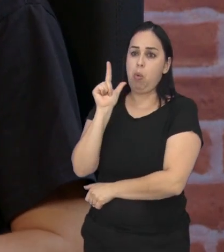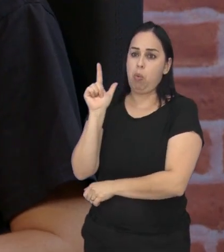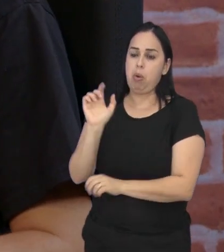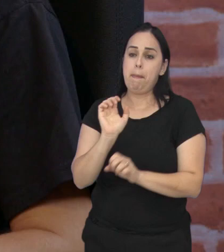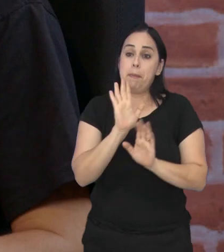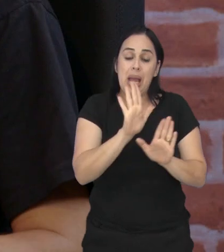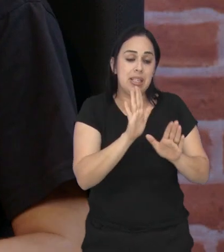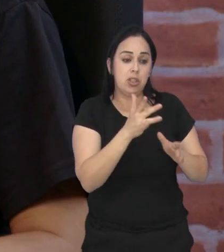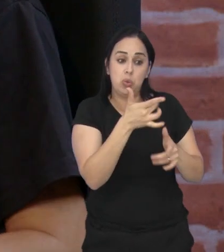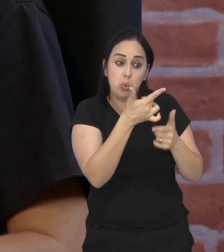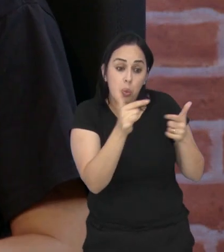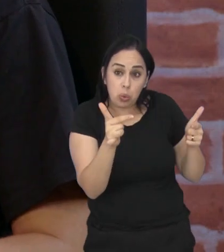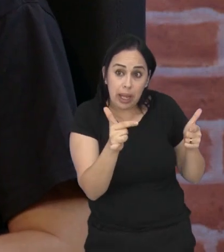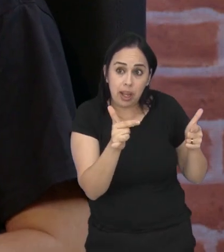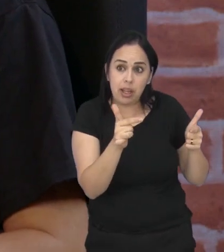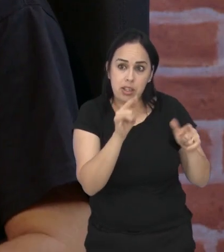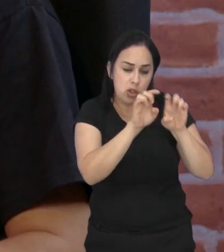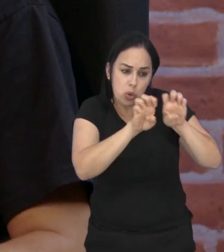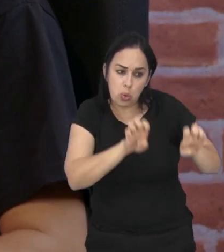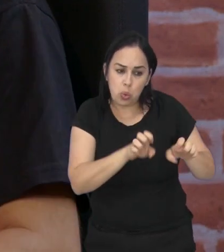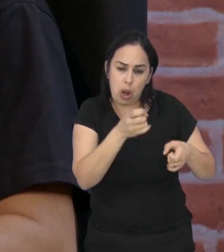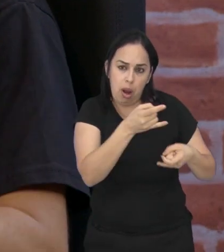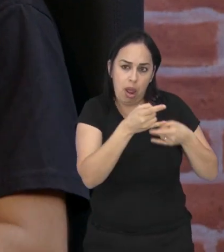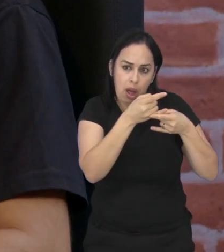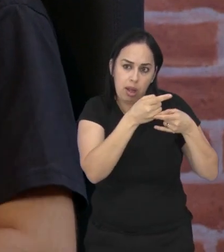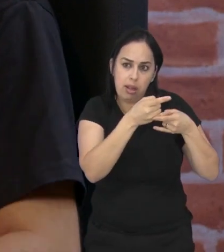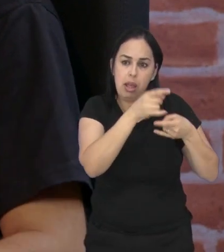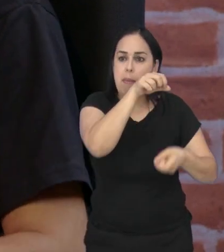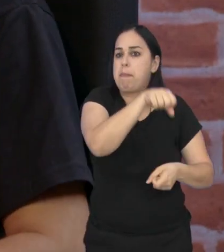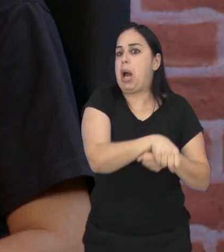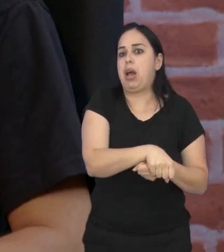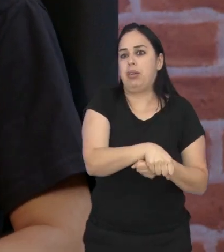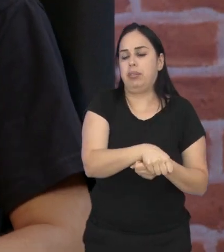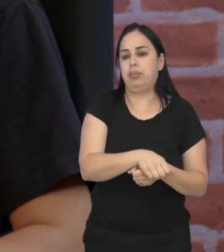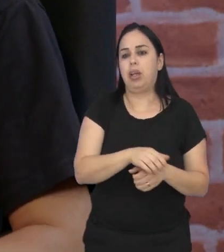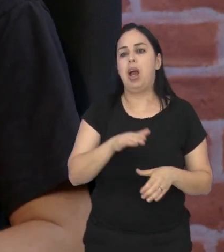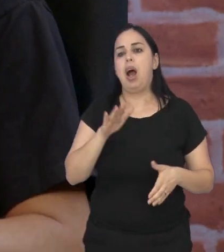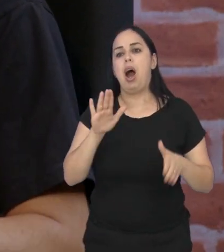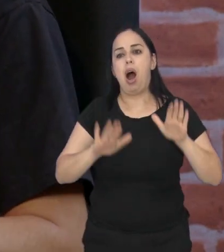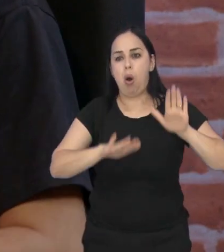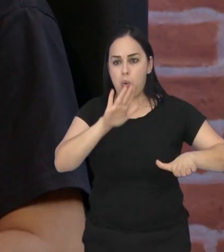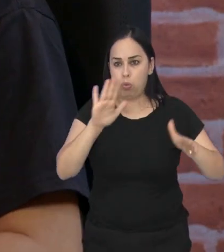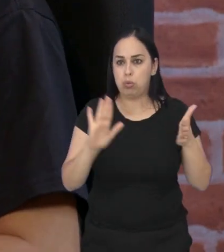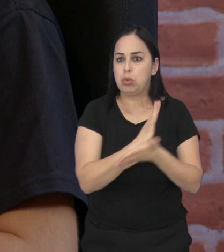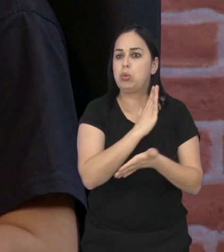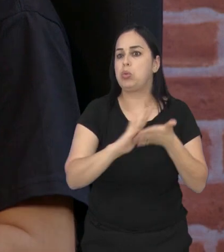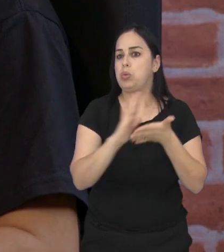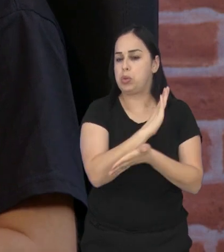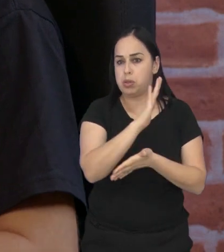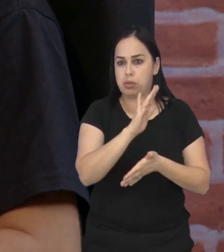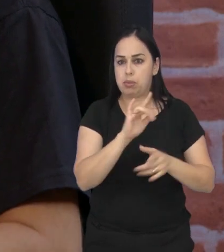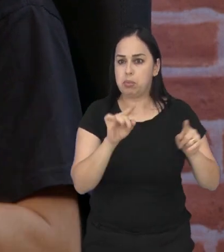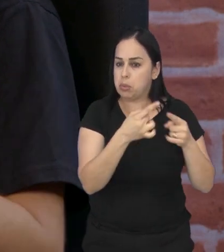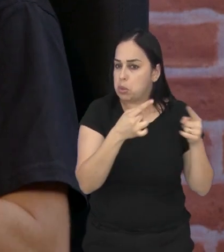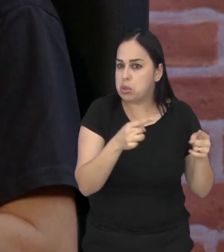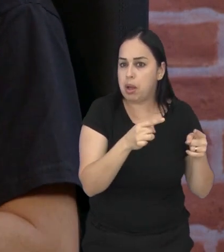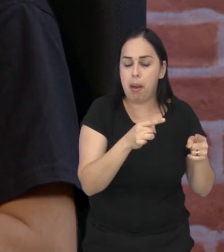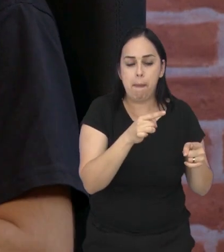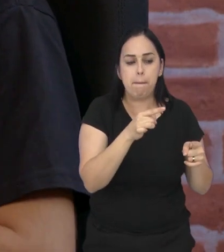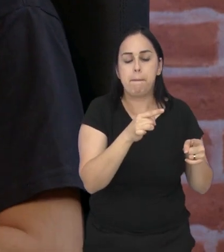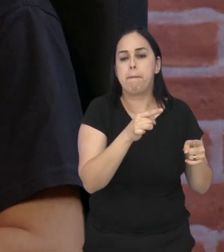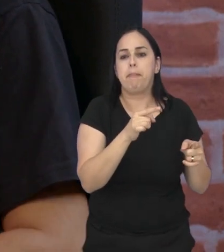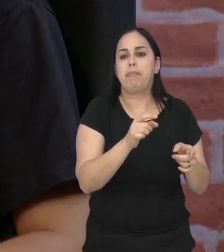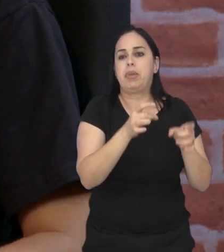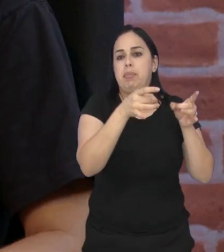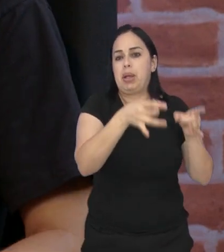não tinha nada disso, teve que aprender e alguns simplesmente pararam. Eu conheço músicos que pararam na pandemia e foram fazer outras coisas,